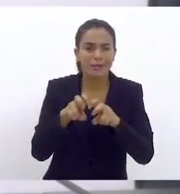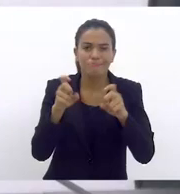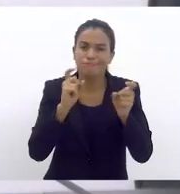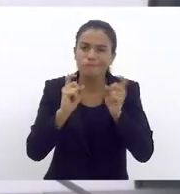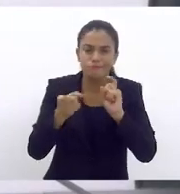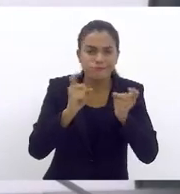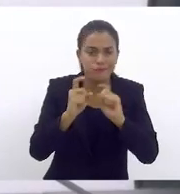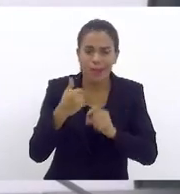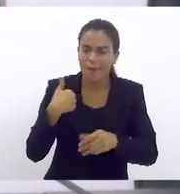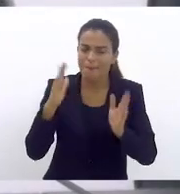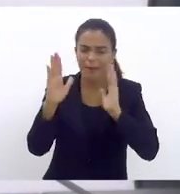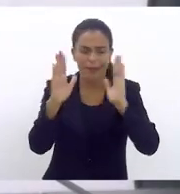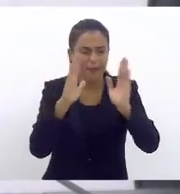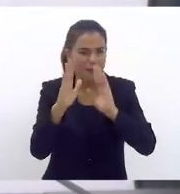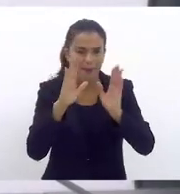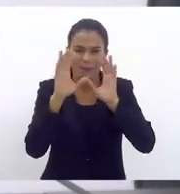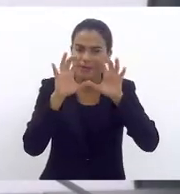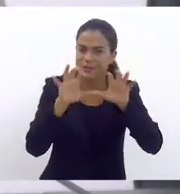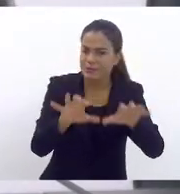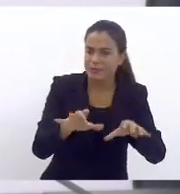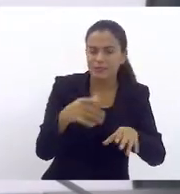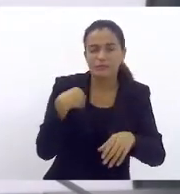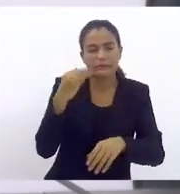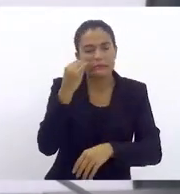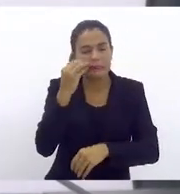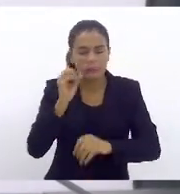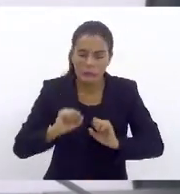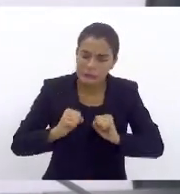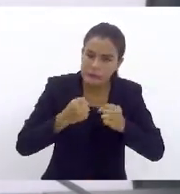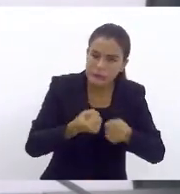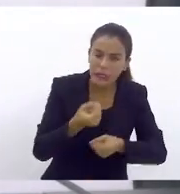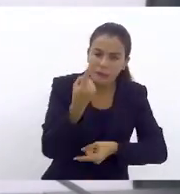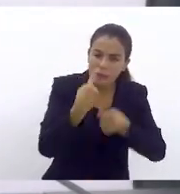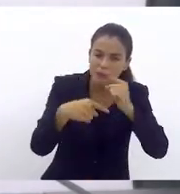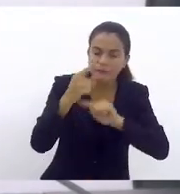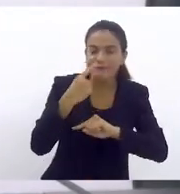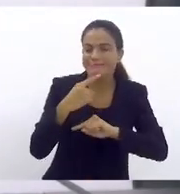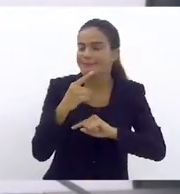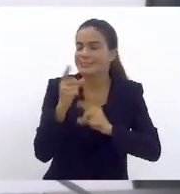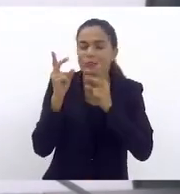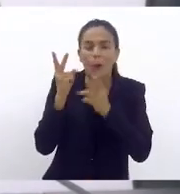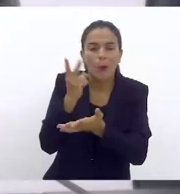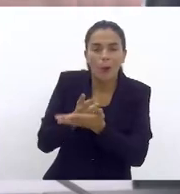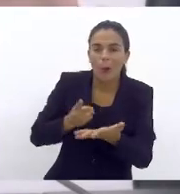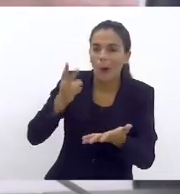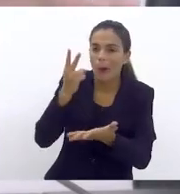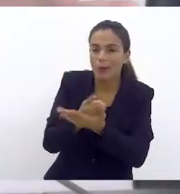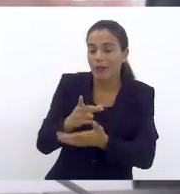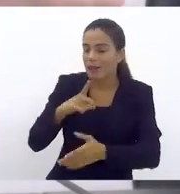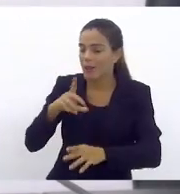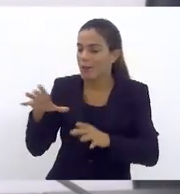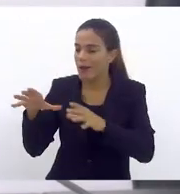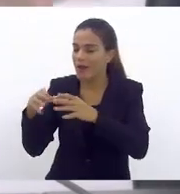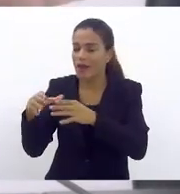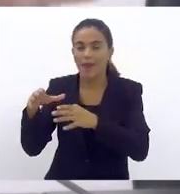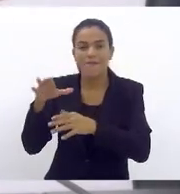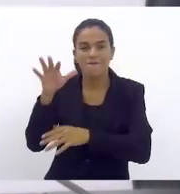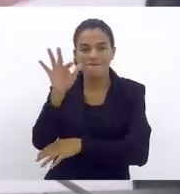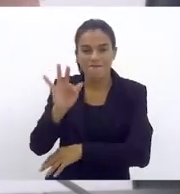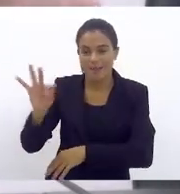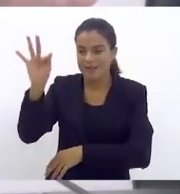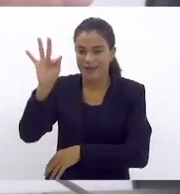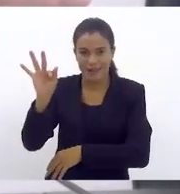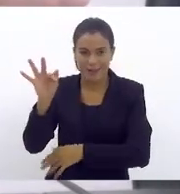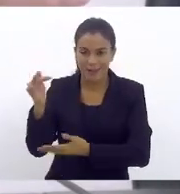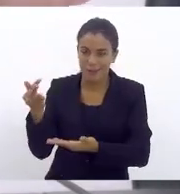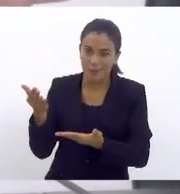história na minha época foi assim a gente fez vários esforços para tentar superar isso mas esse retrato continua Você tem uma rede Federal no momento